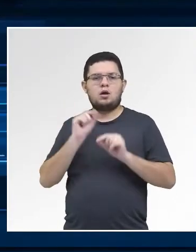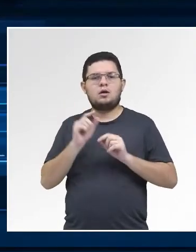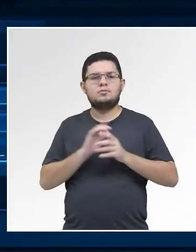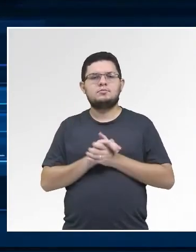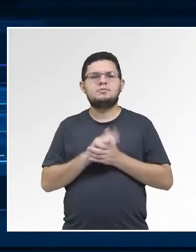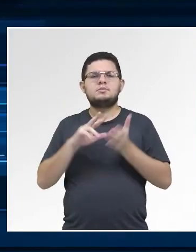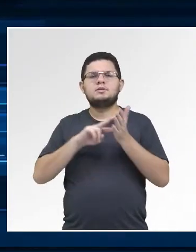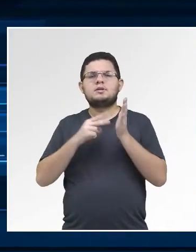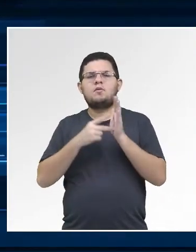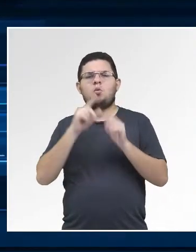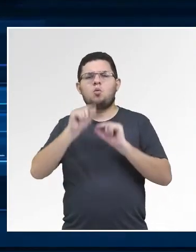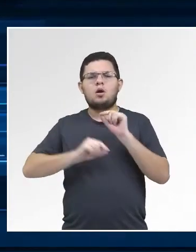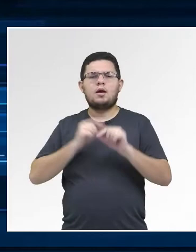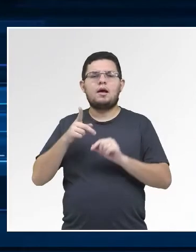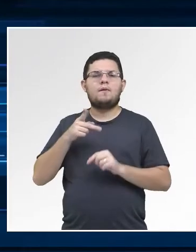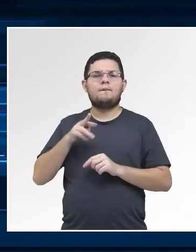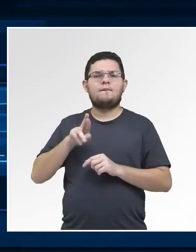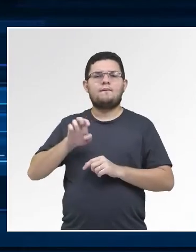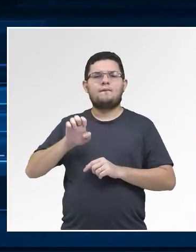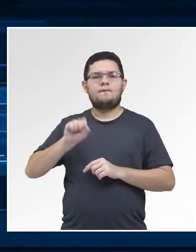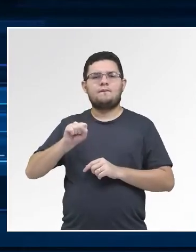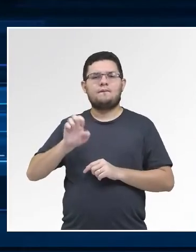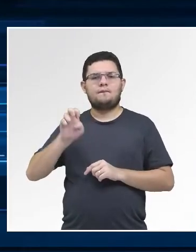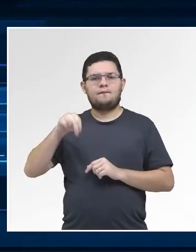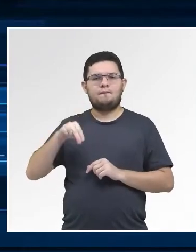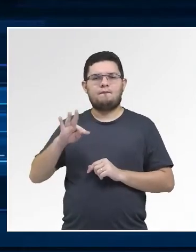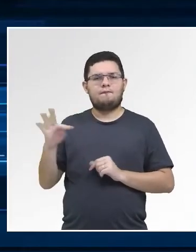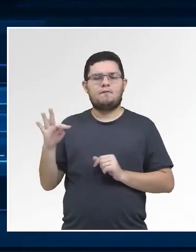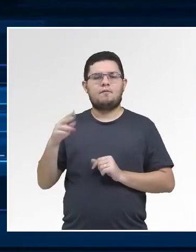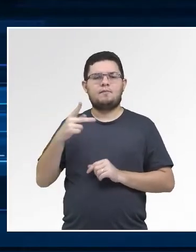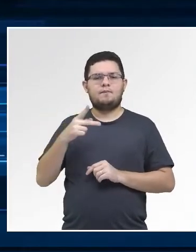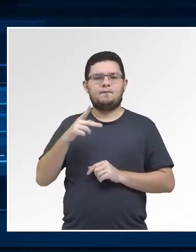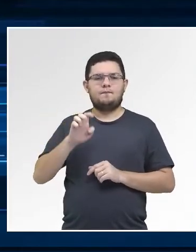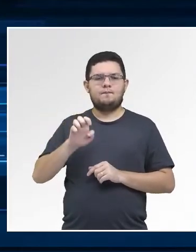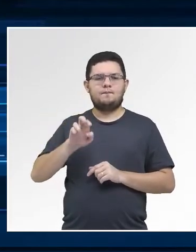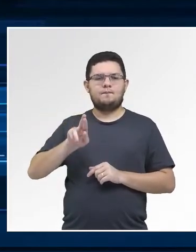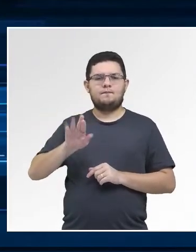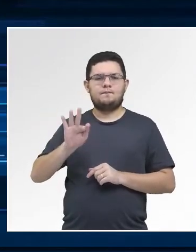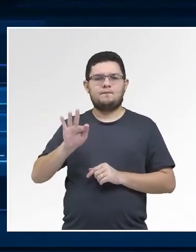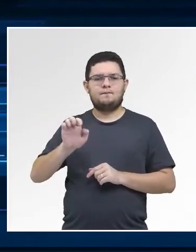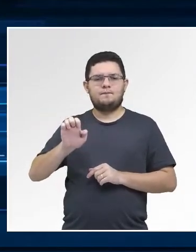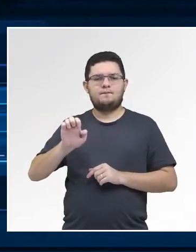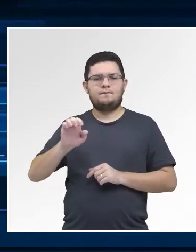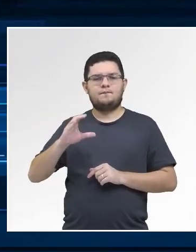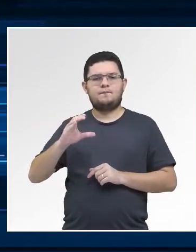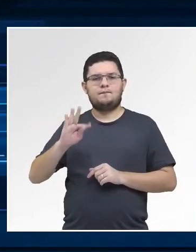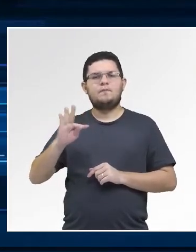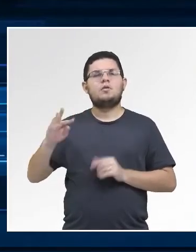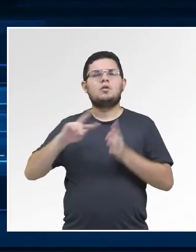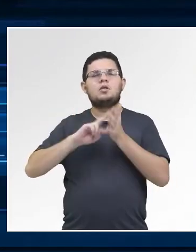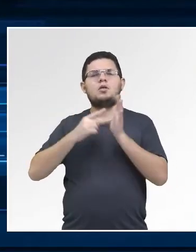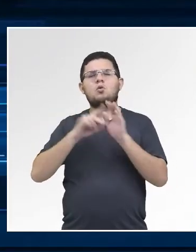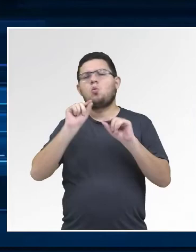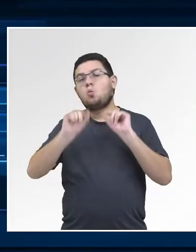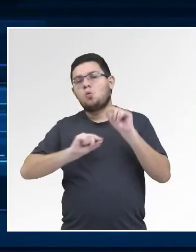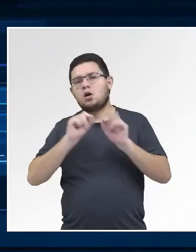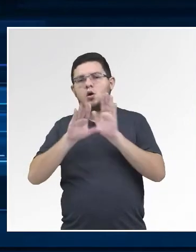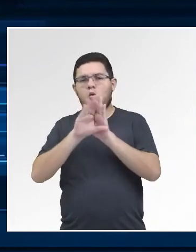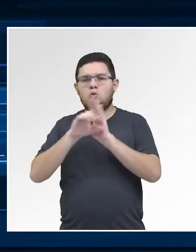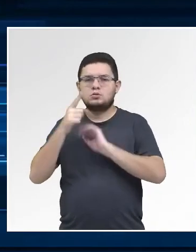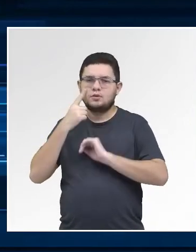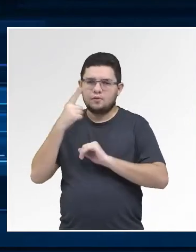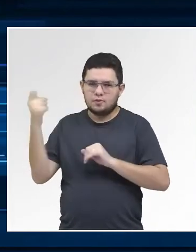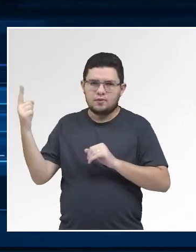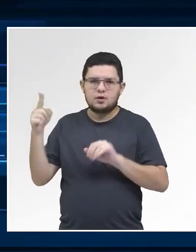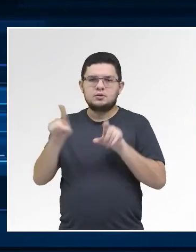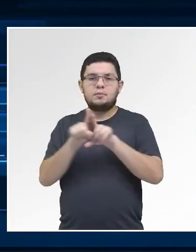significa, ok, o present perfect. E hoje nós vamos trabalhar as frases afirmativas, tá, gente? Nós trabalhamos o present